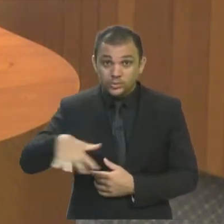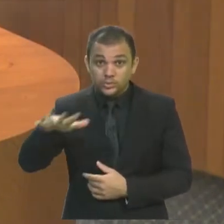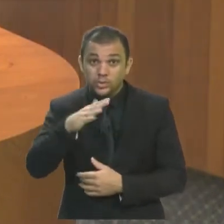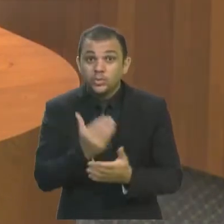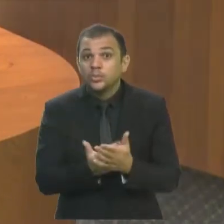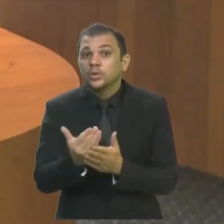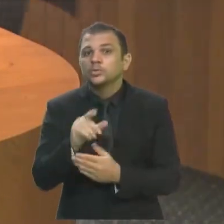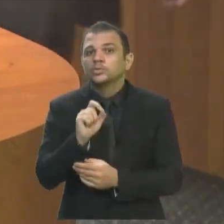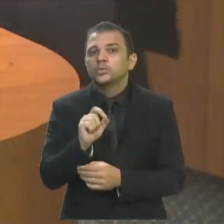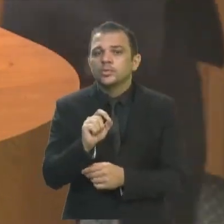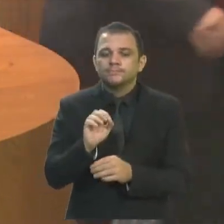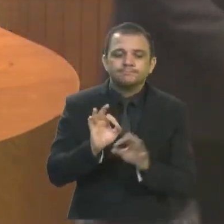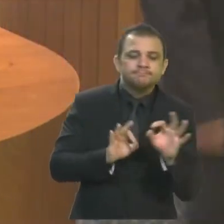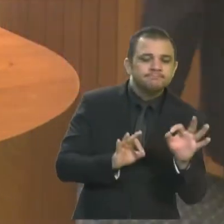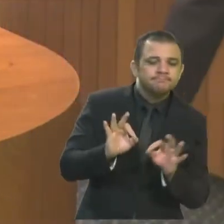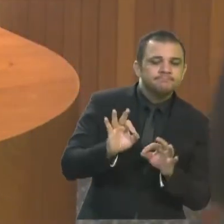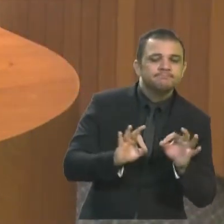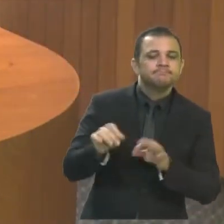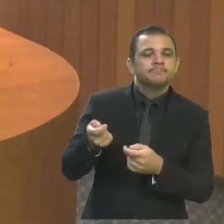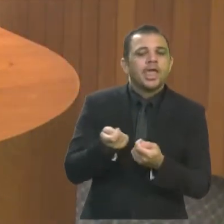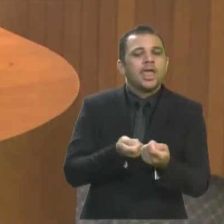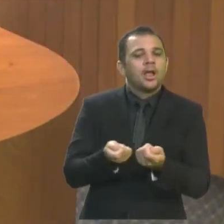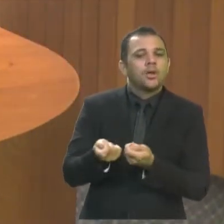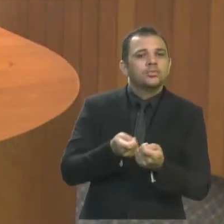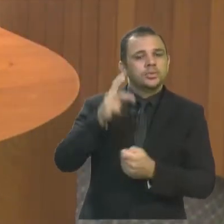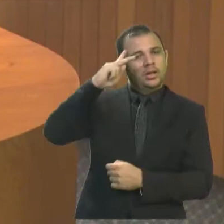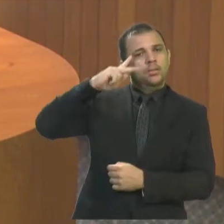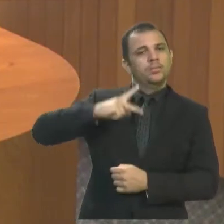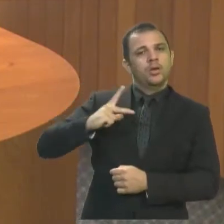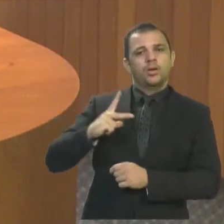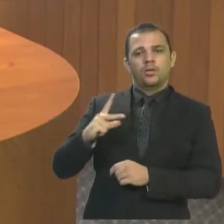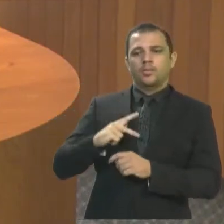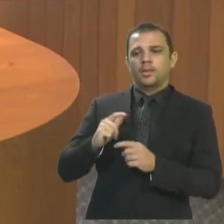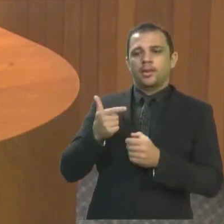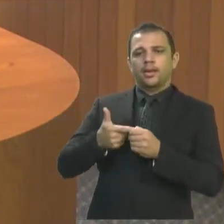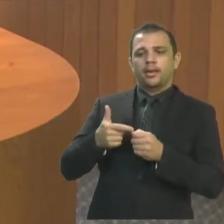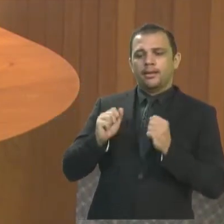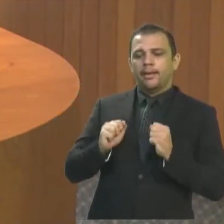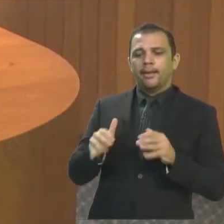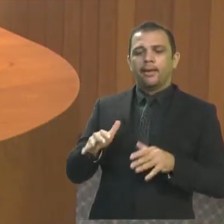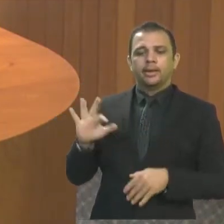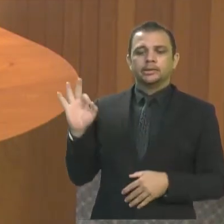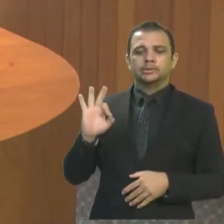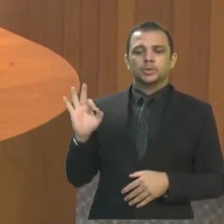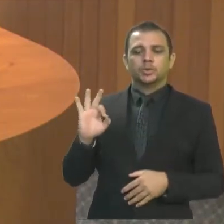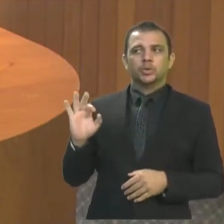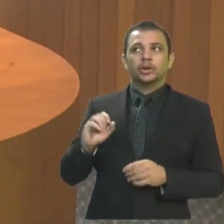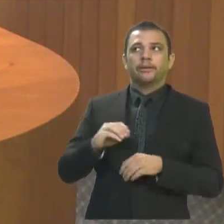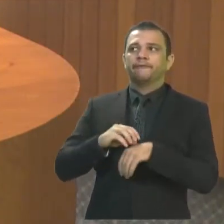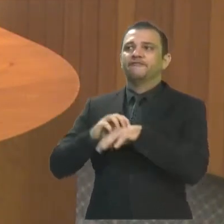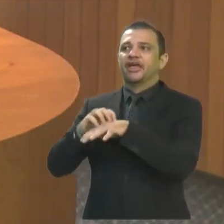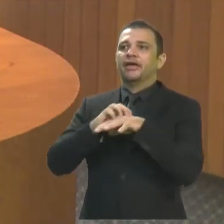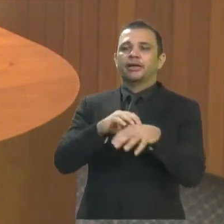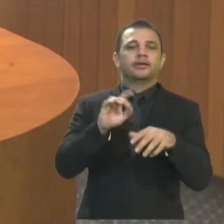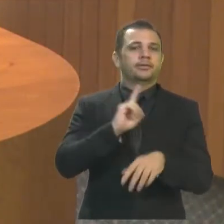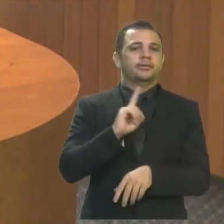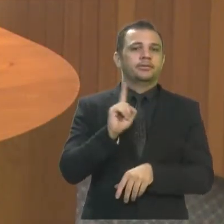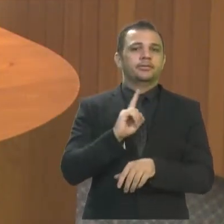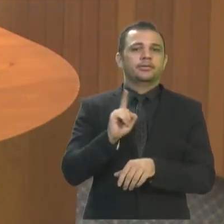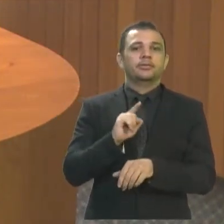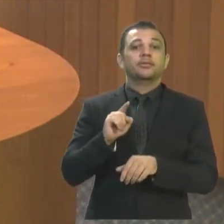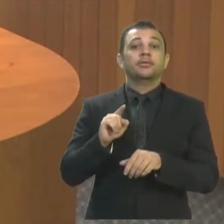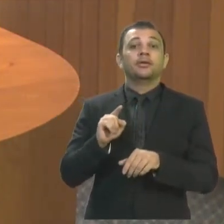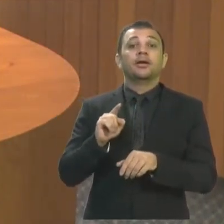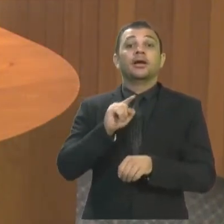reduz. E redução de consumo, deputado Zito, sempre é acompanhada de redução de arrecadação. E